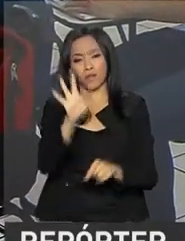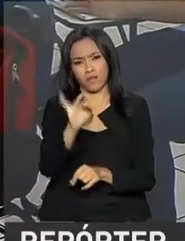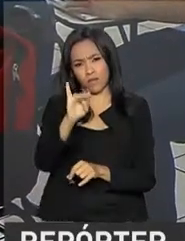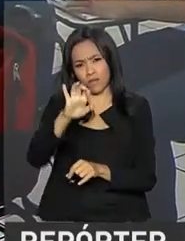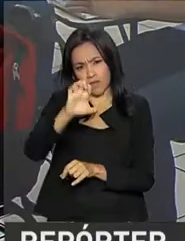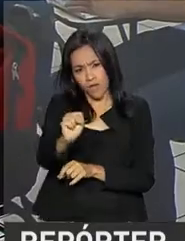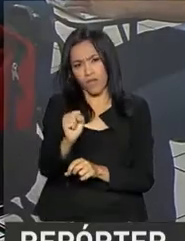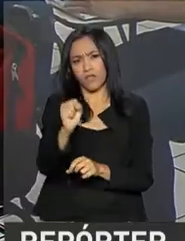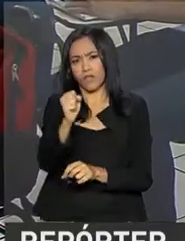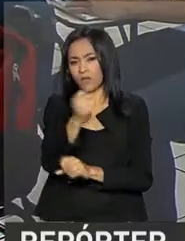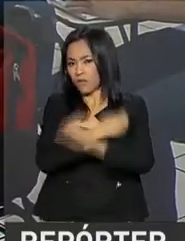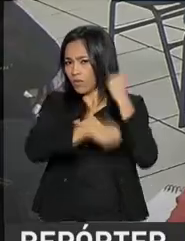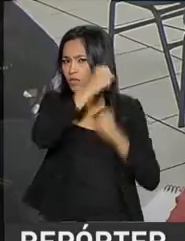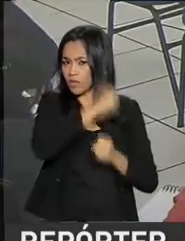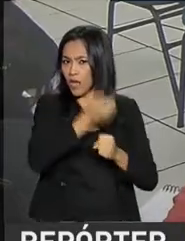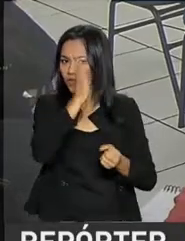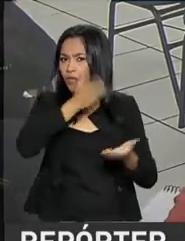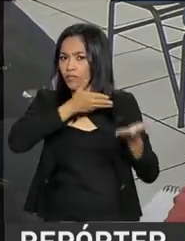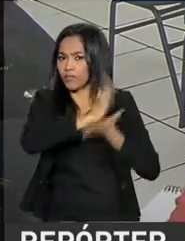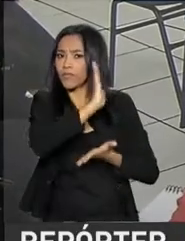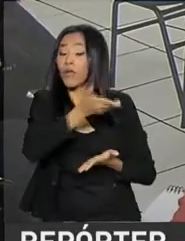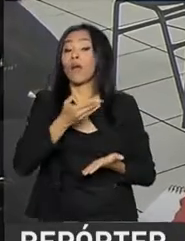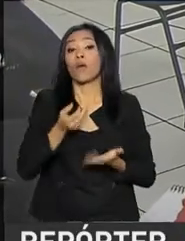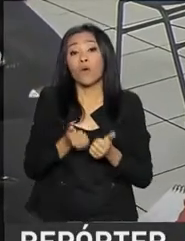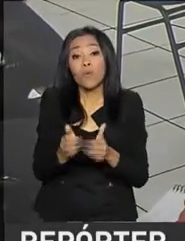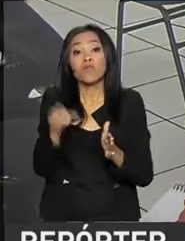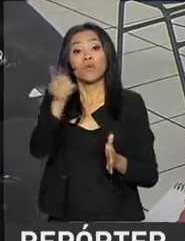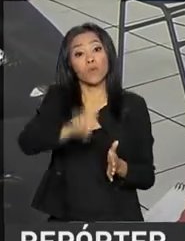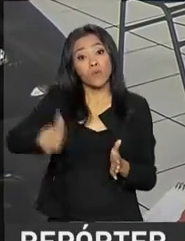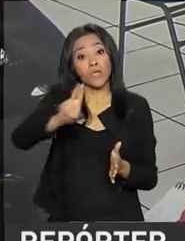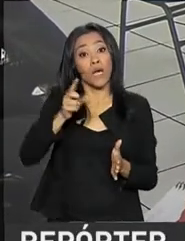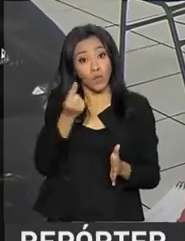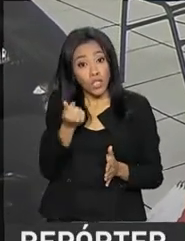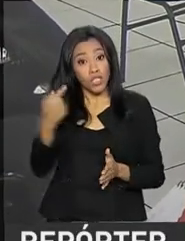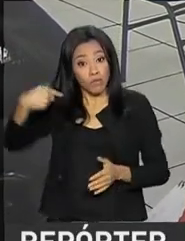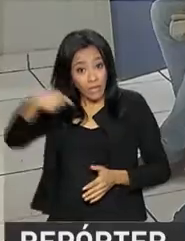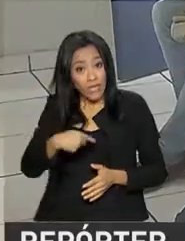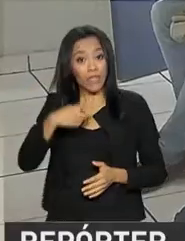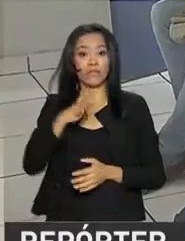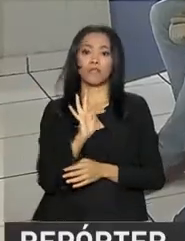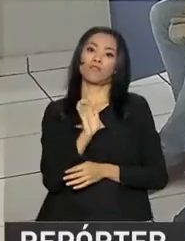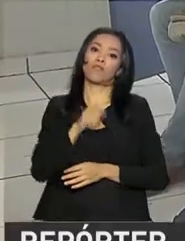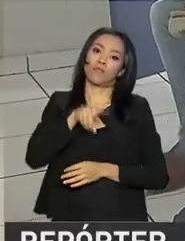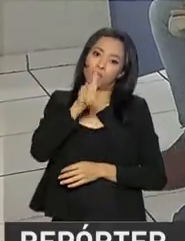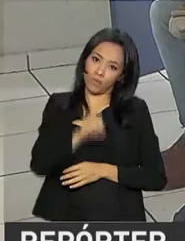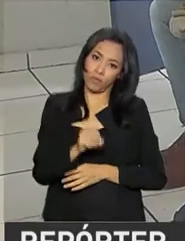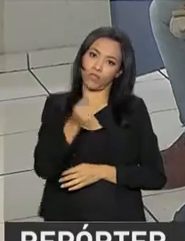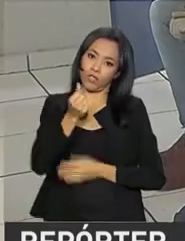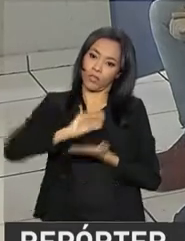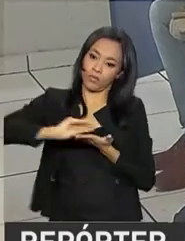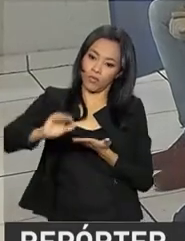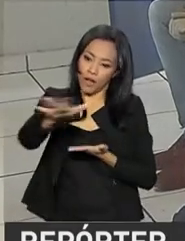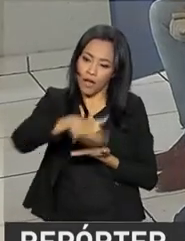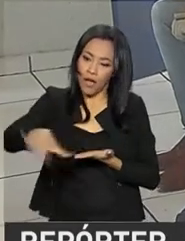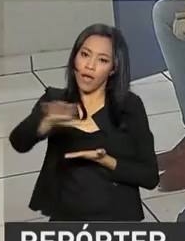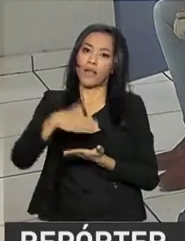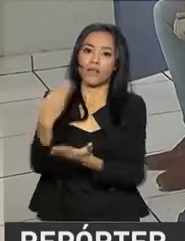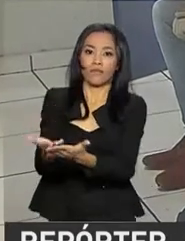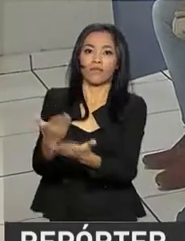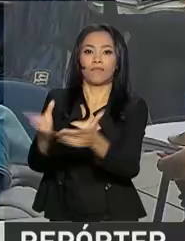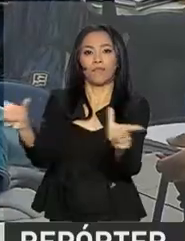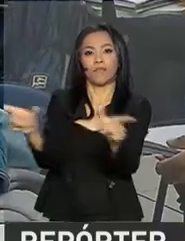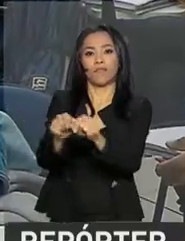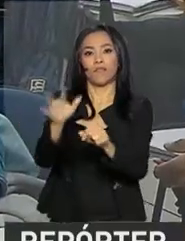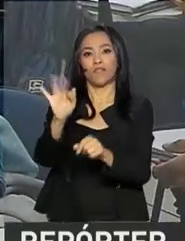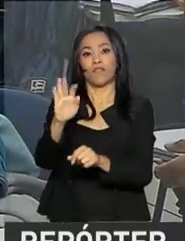passou a autora usar o uso de recursos desses fundos para o financiamento estudantil foram garantidos 1 bilhão e